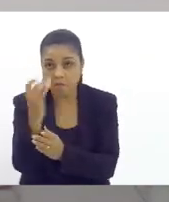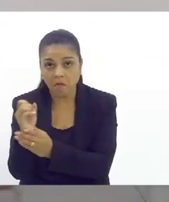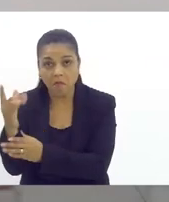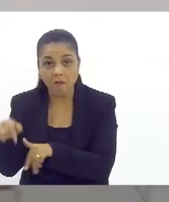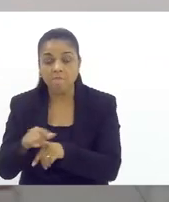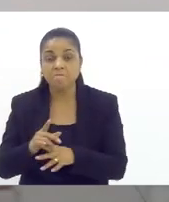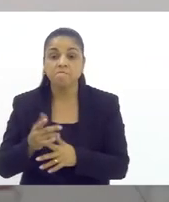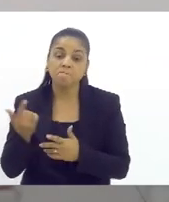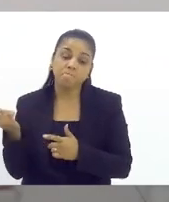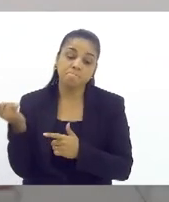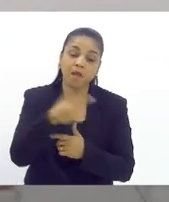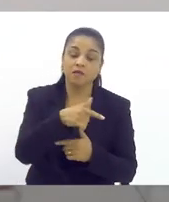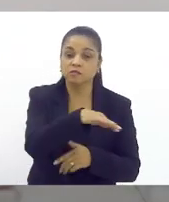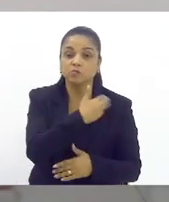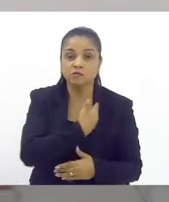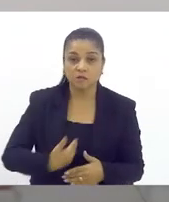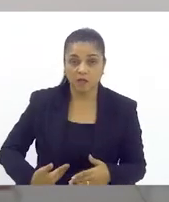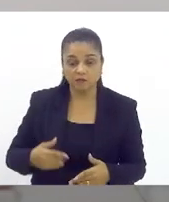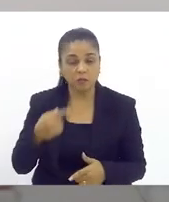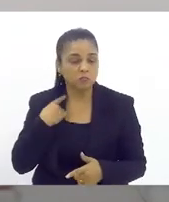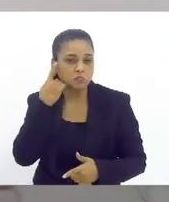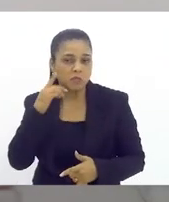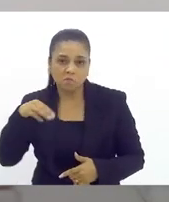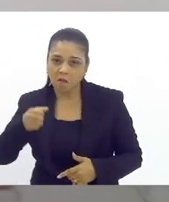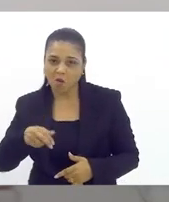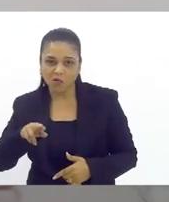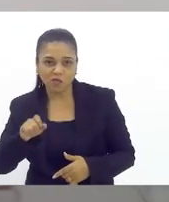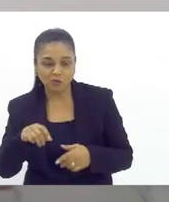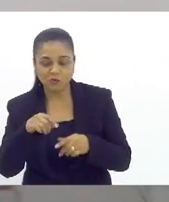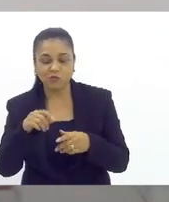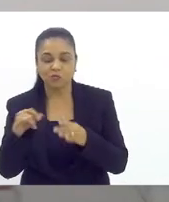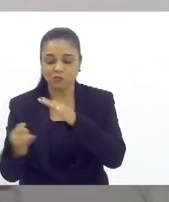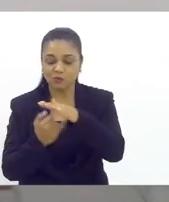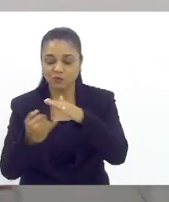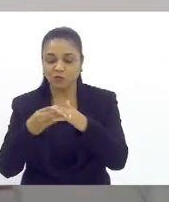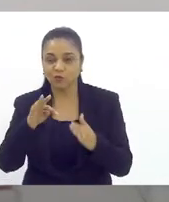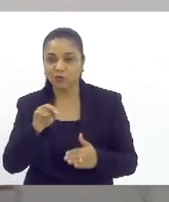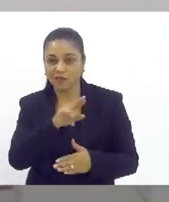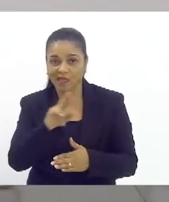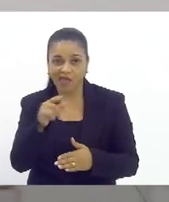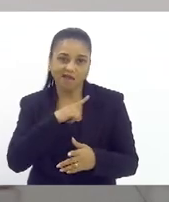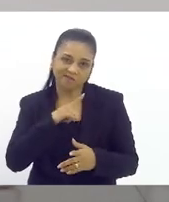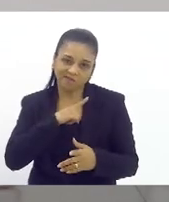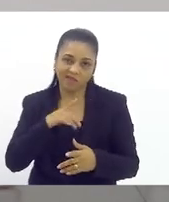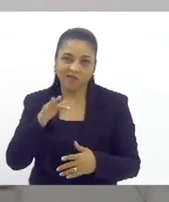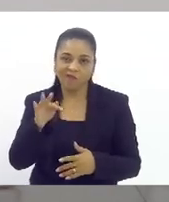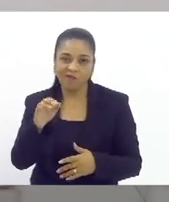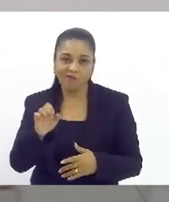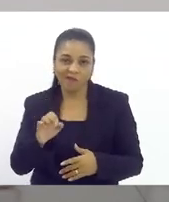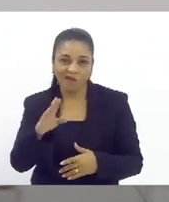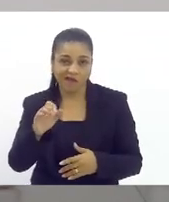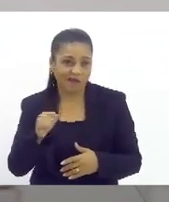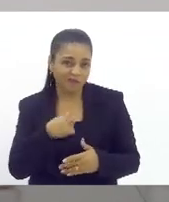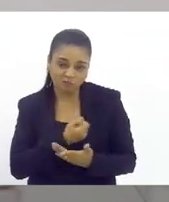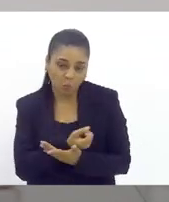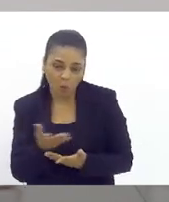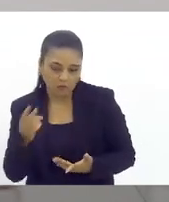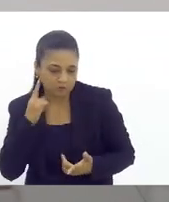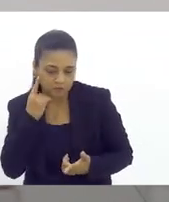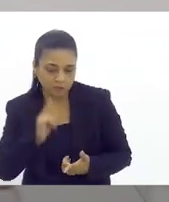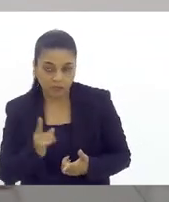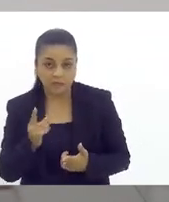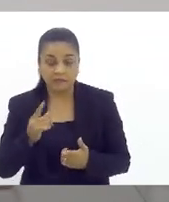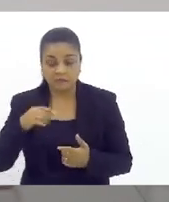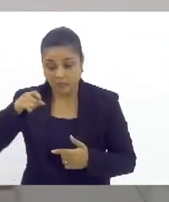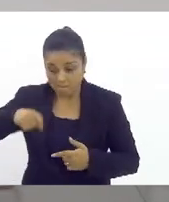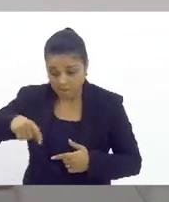quantos ccdaos o Maurício tem no Instituto terra e quantos fecais o Maurício tem mas se um instituto consegue plantar